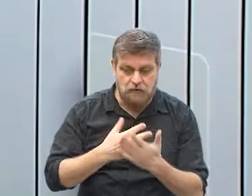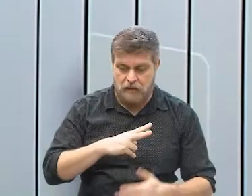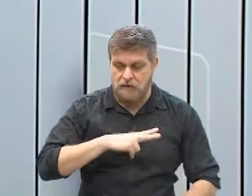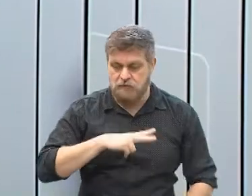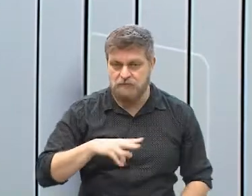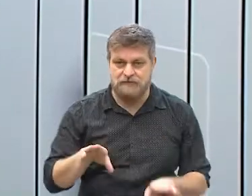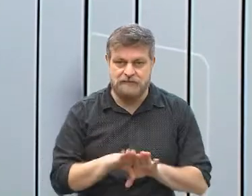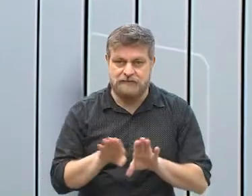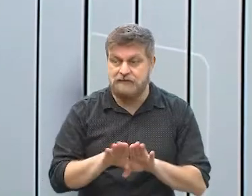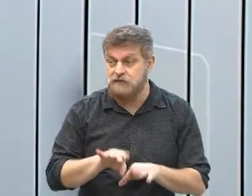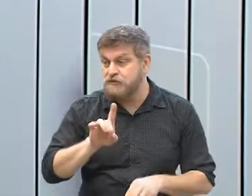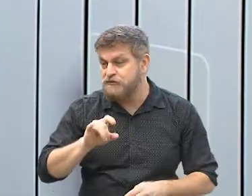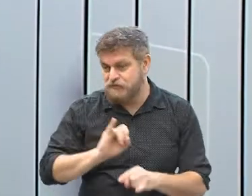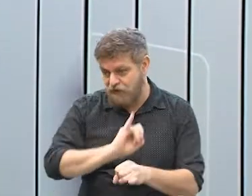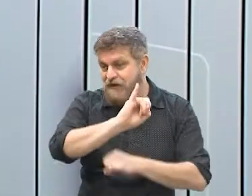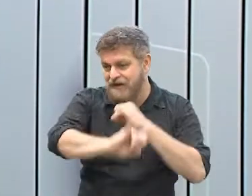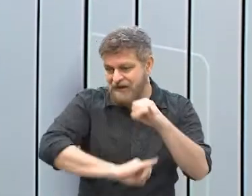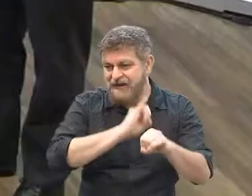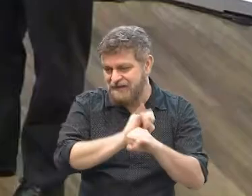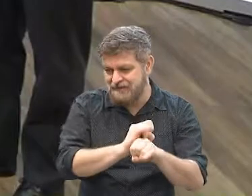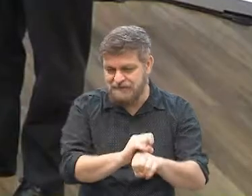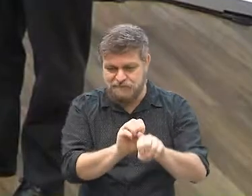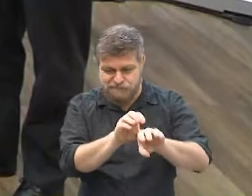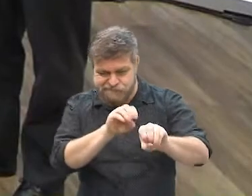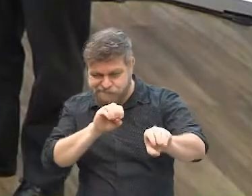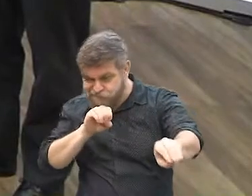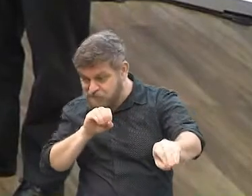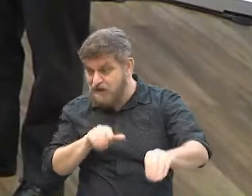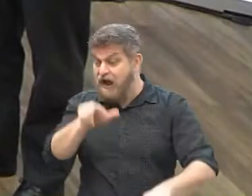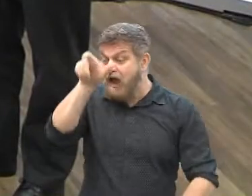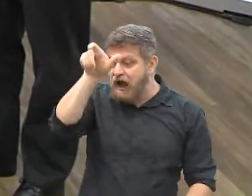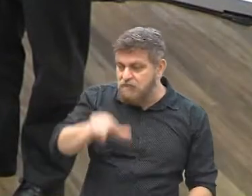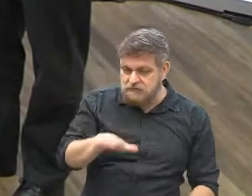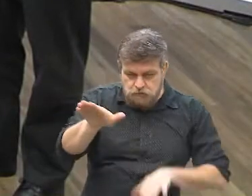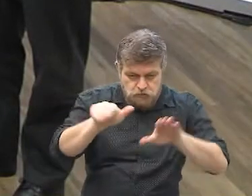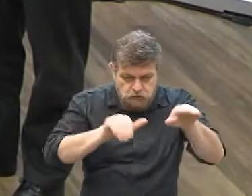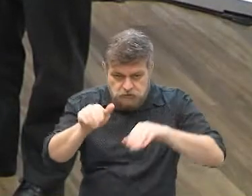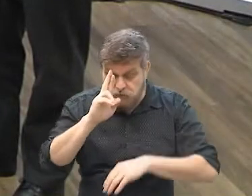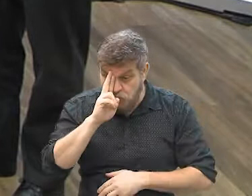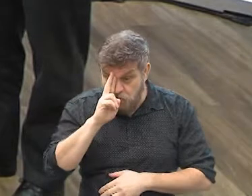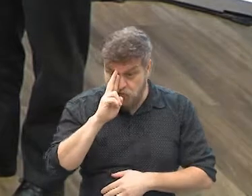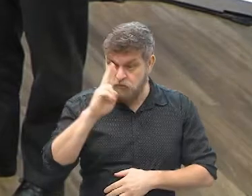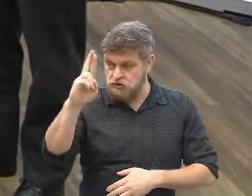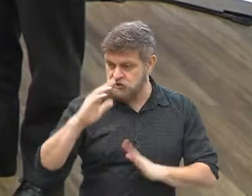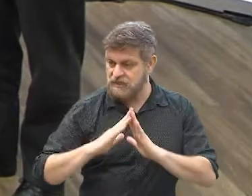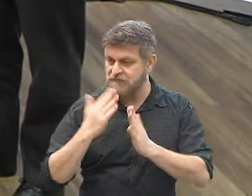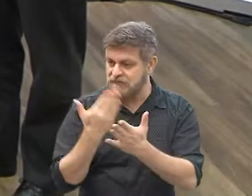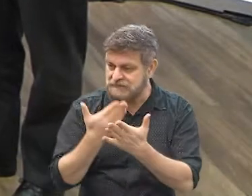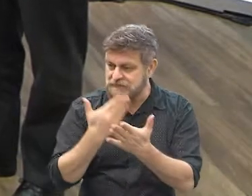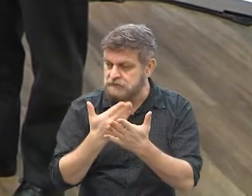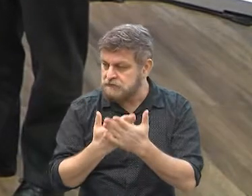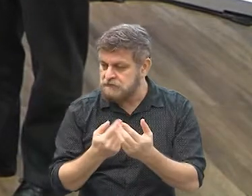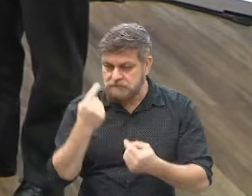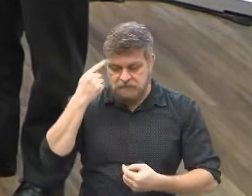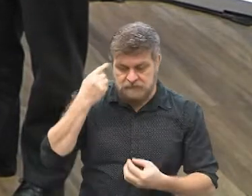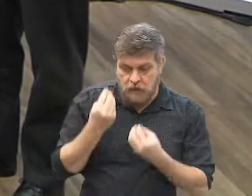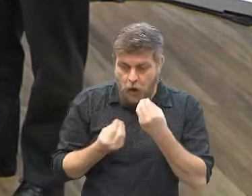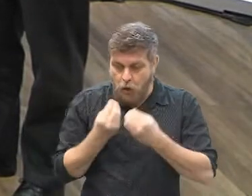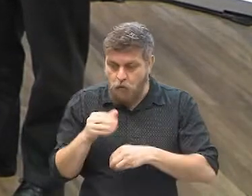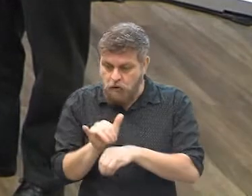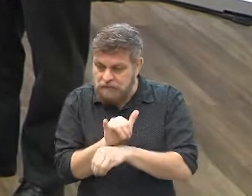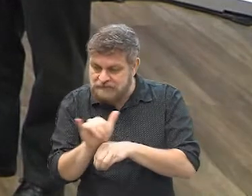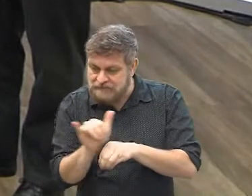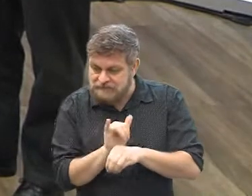aulas via internet. E você chegou a se reunir com os donos das redes para ajudar em um protocolo e saber quais foram